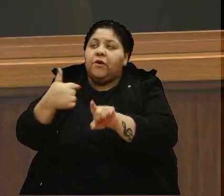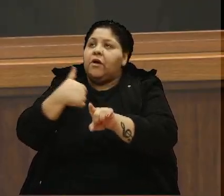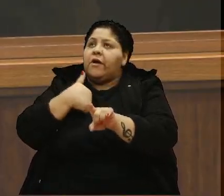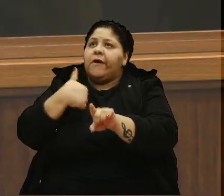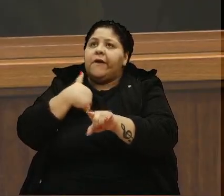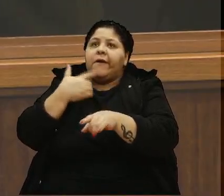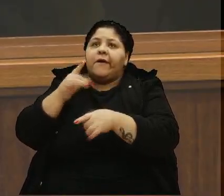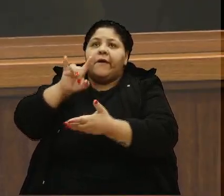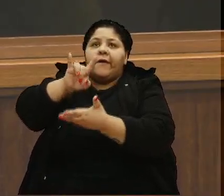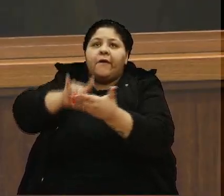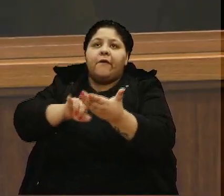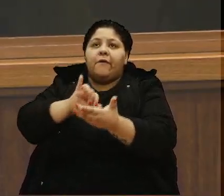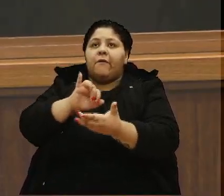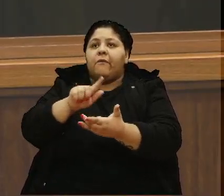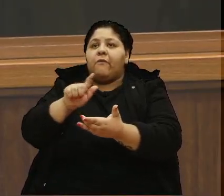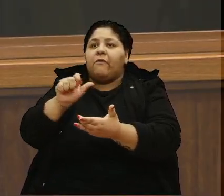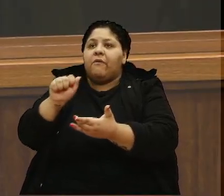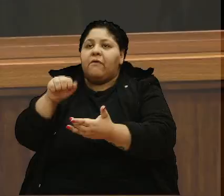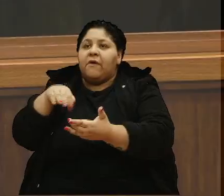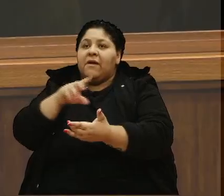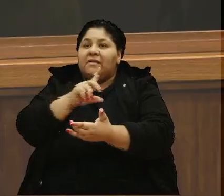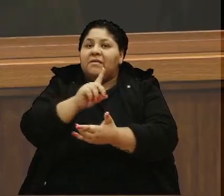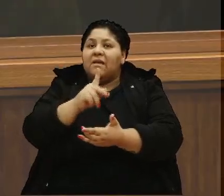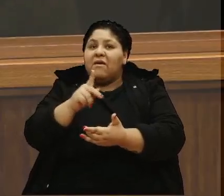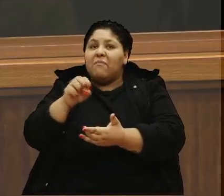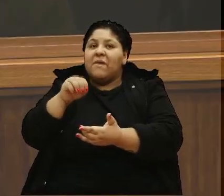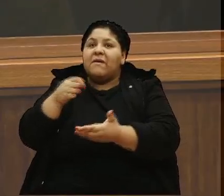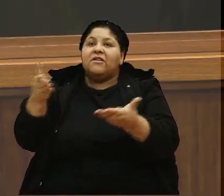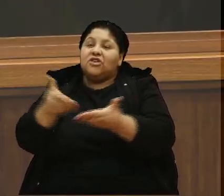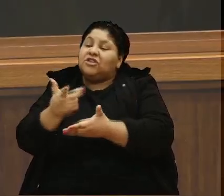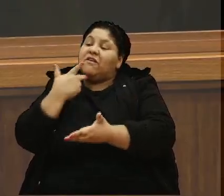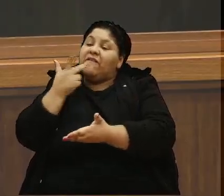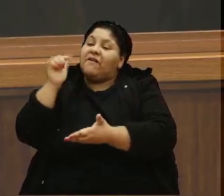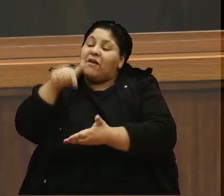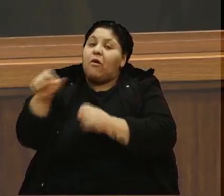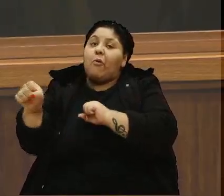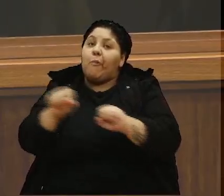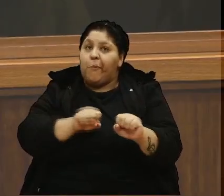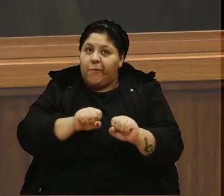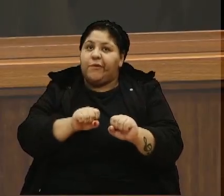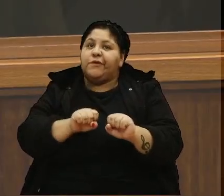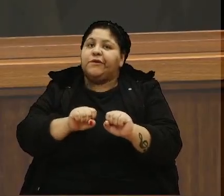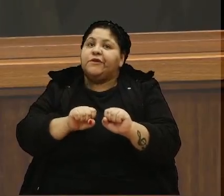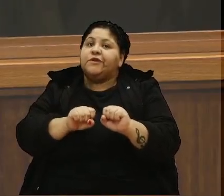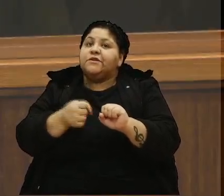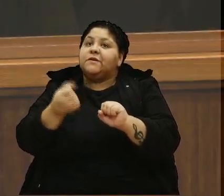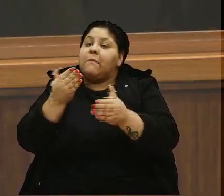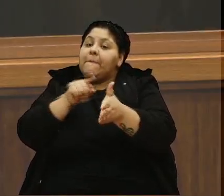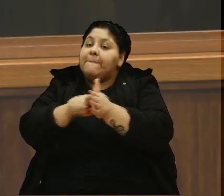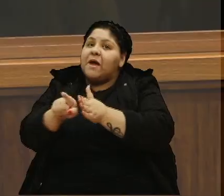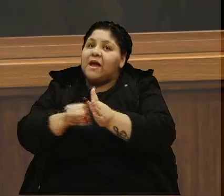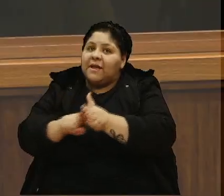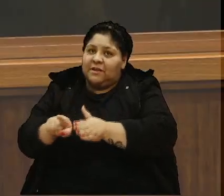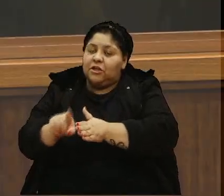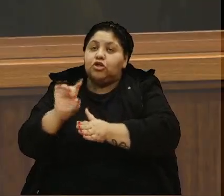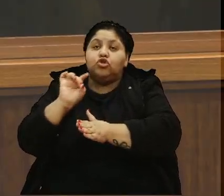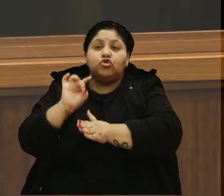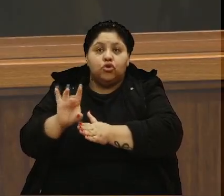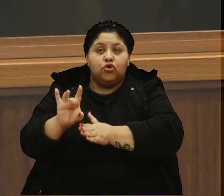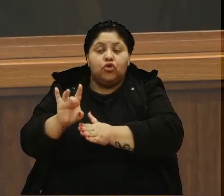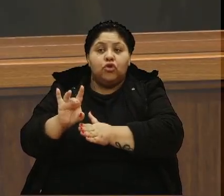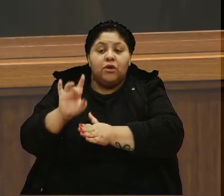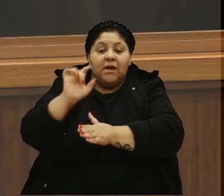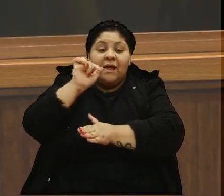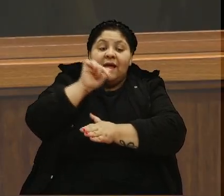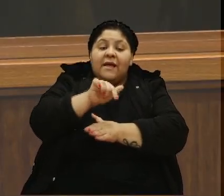pelo parecer do IGAN, do EPM, porque eu já disse várias situações que podem ser questionadas nos parecer. Só que